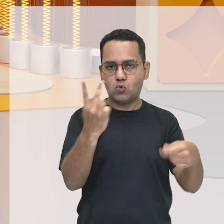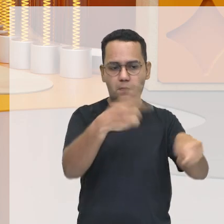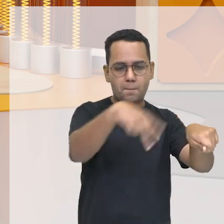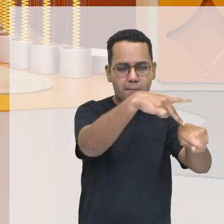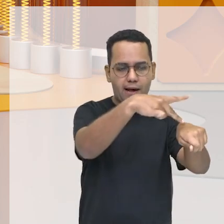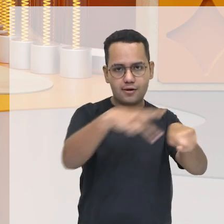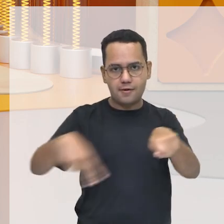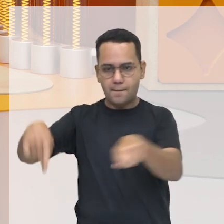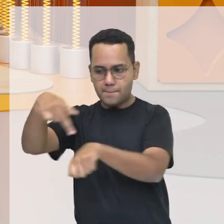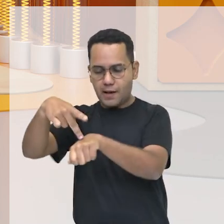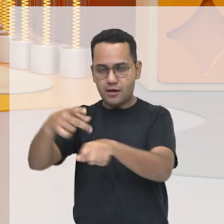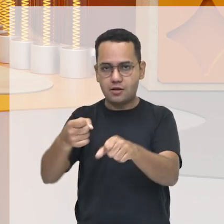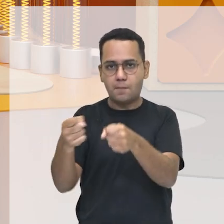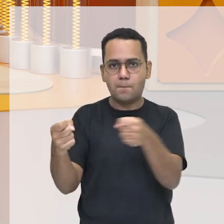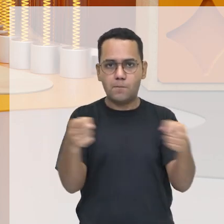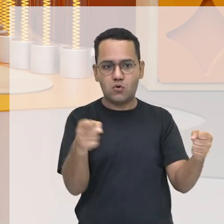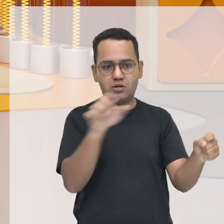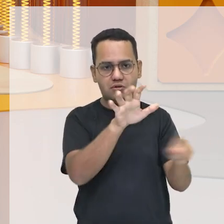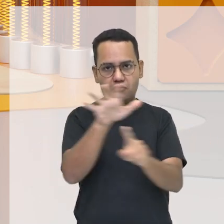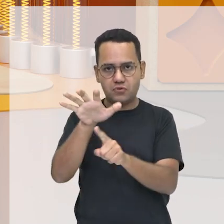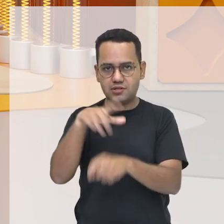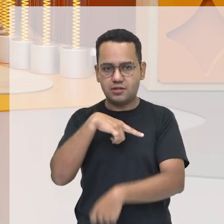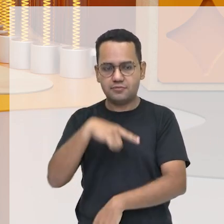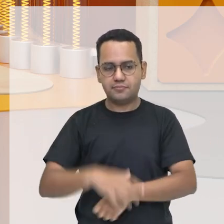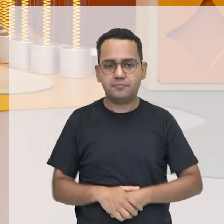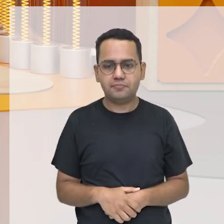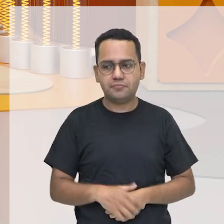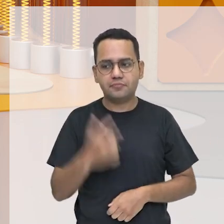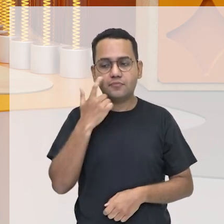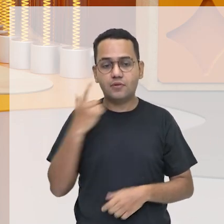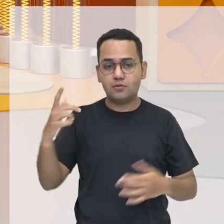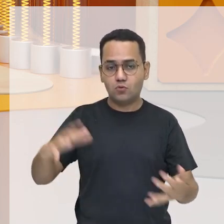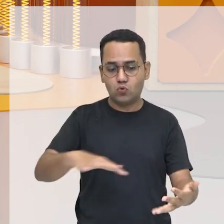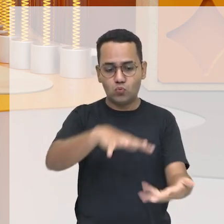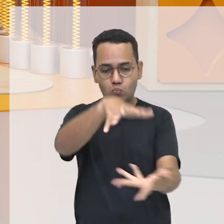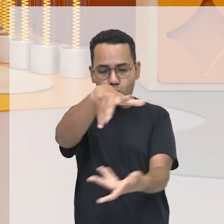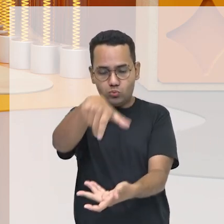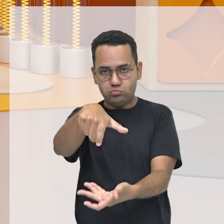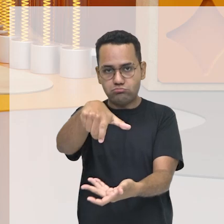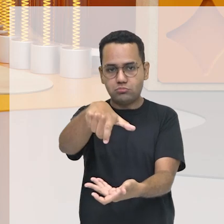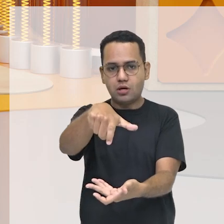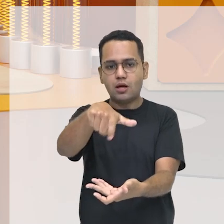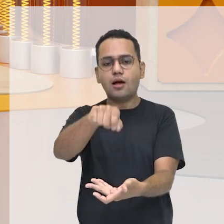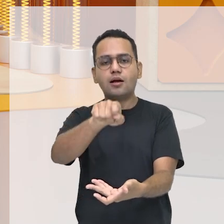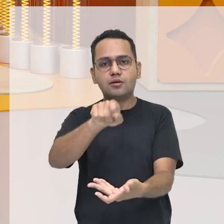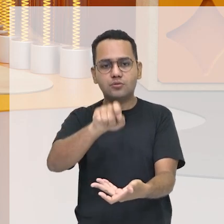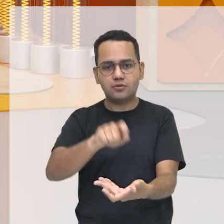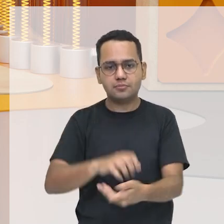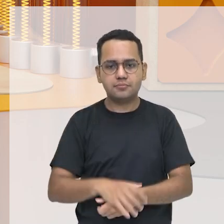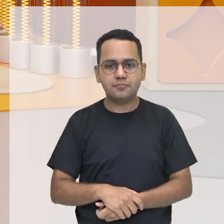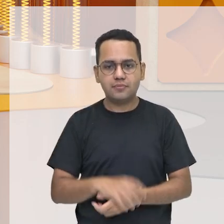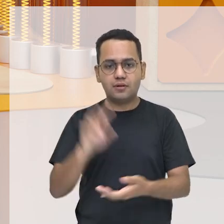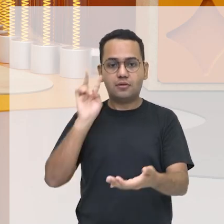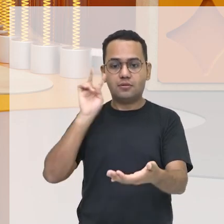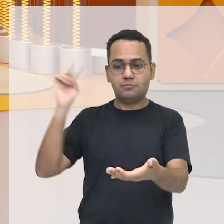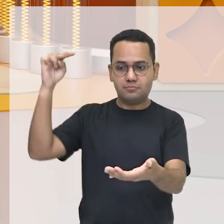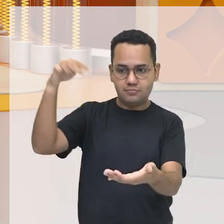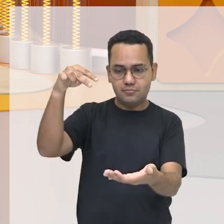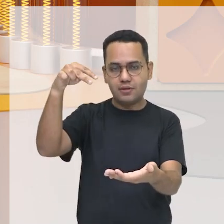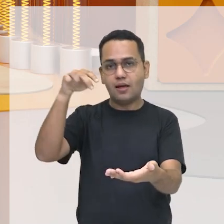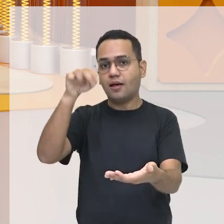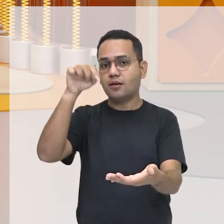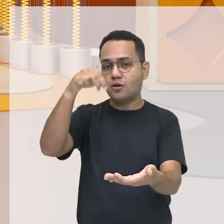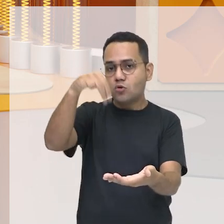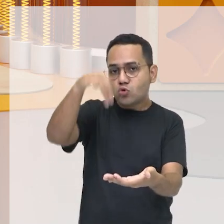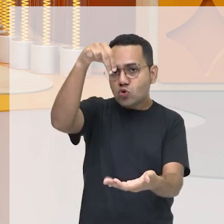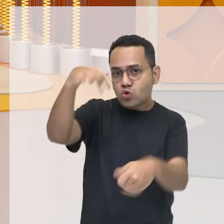aqui o globo terrestre de um ângulo um pouquinho diferente, né? Nós estamos vendo ele ali por cima, a partir do Ártico, o Polo